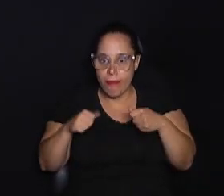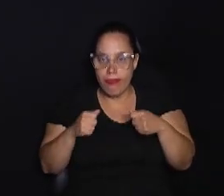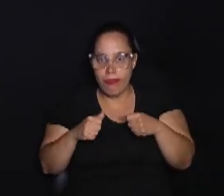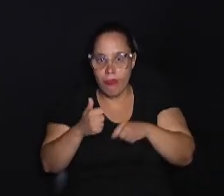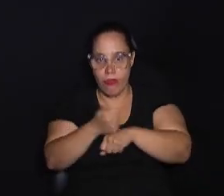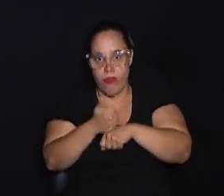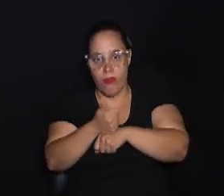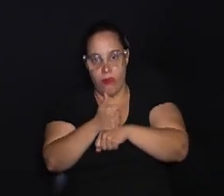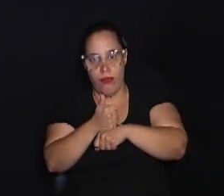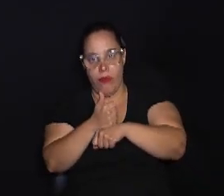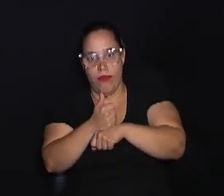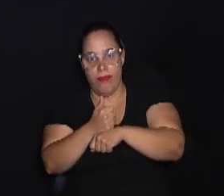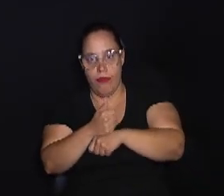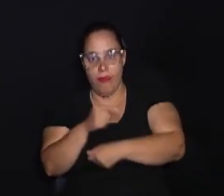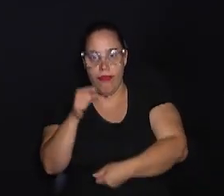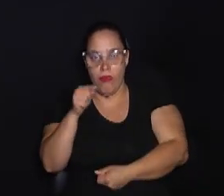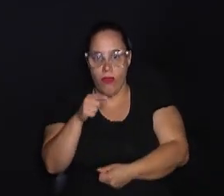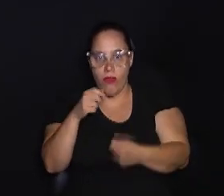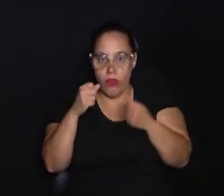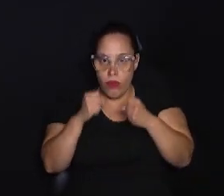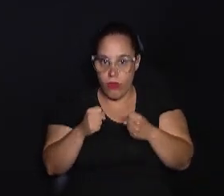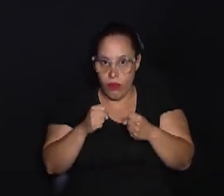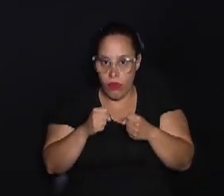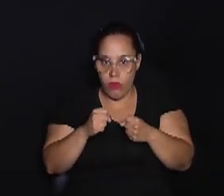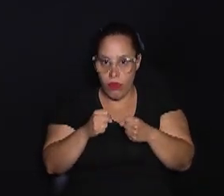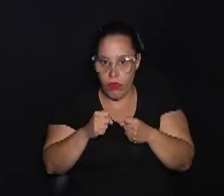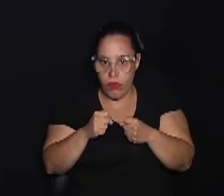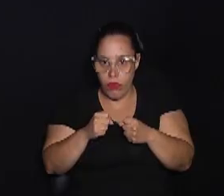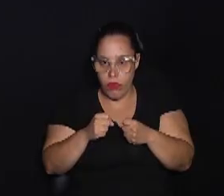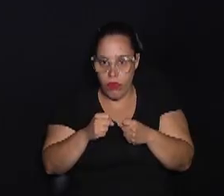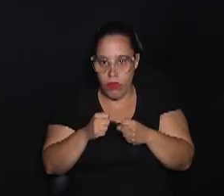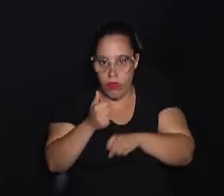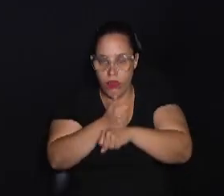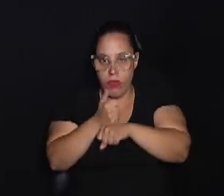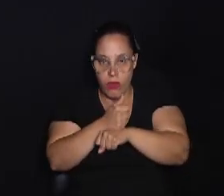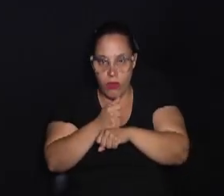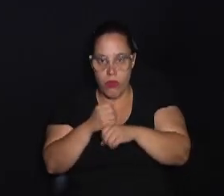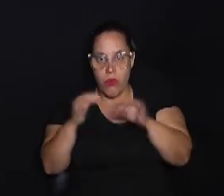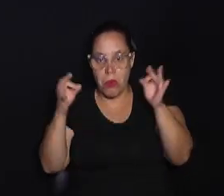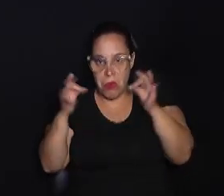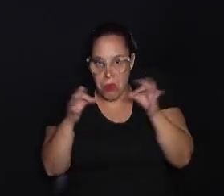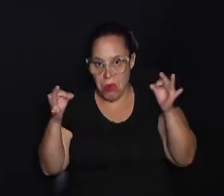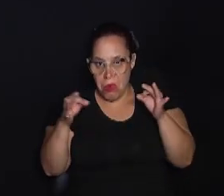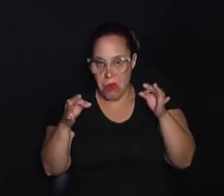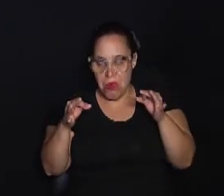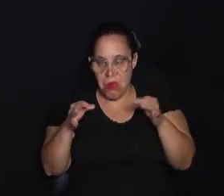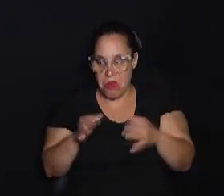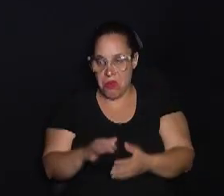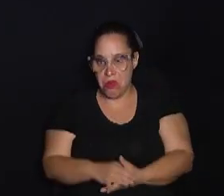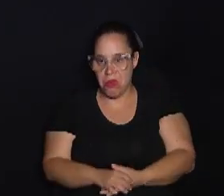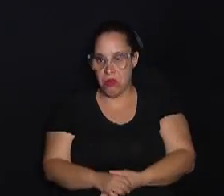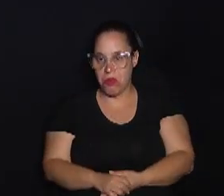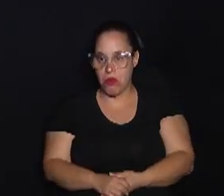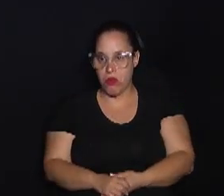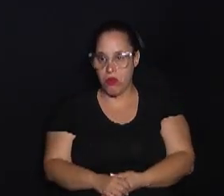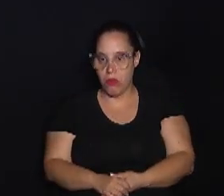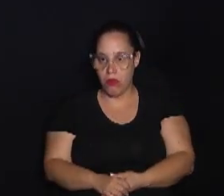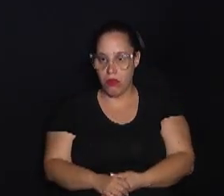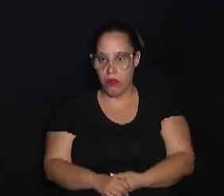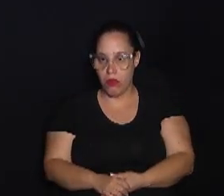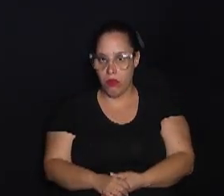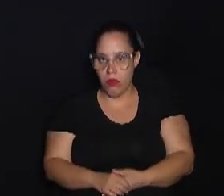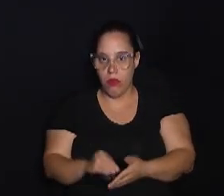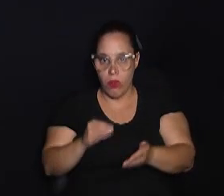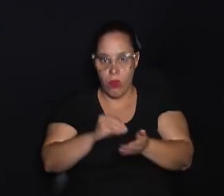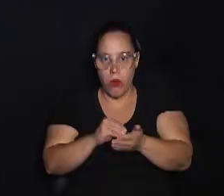formação, inclusive, porque senão você pode colocar profissionais capacitistas, ou seja, profissionais que muitas vezes por falta